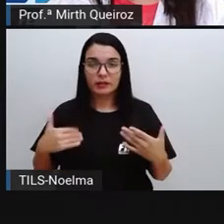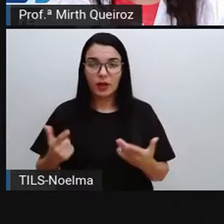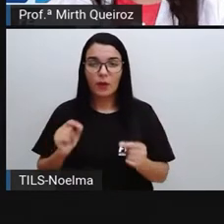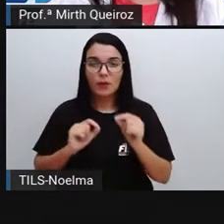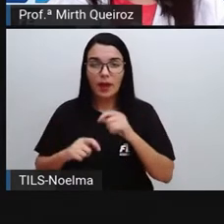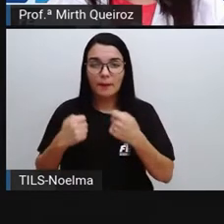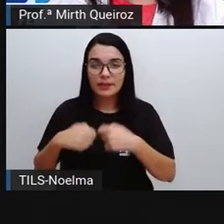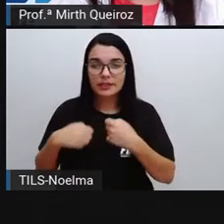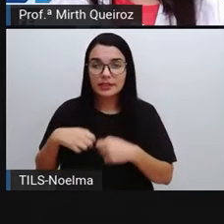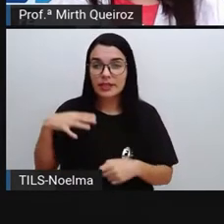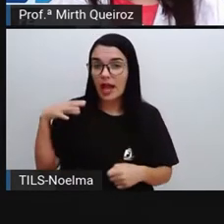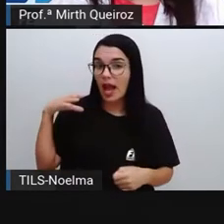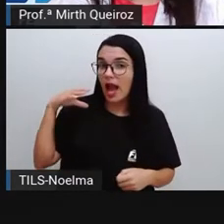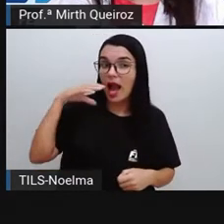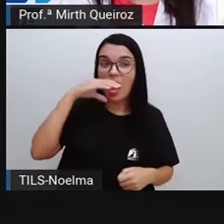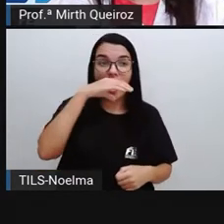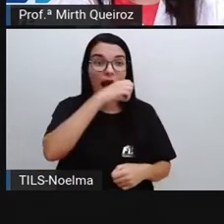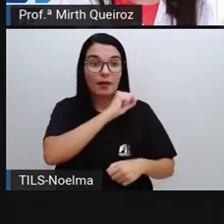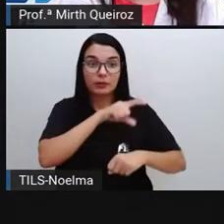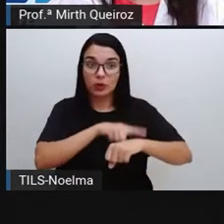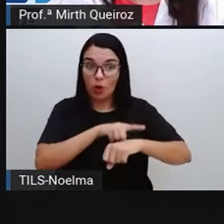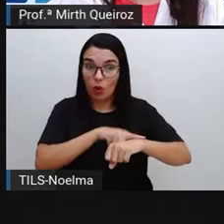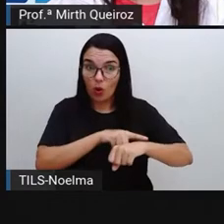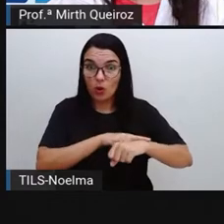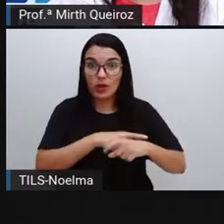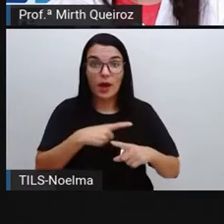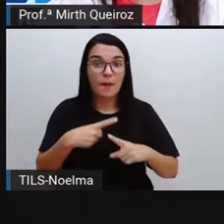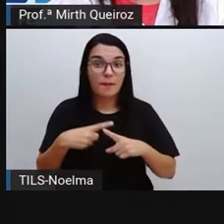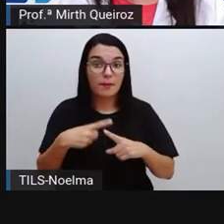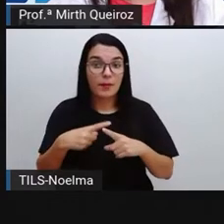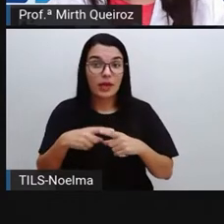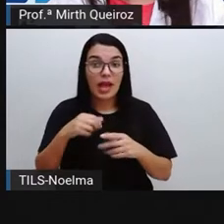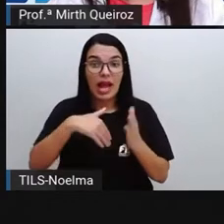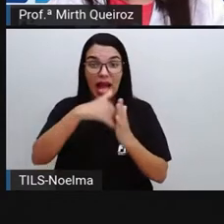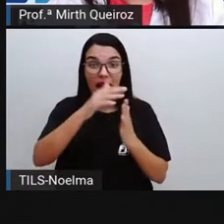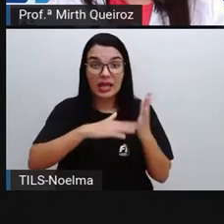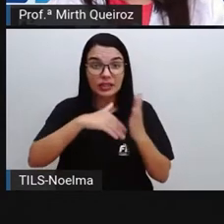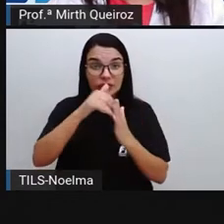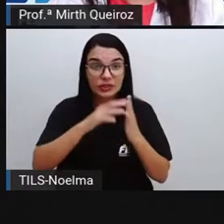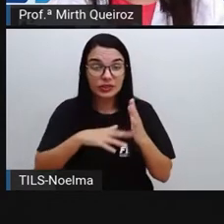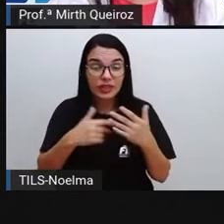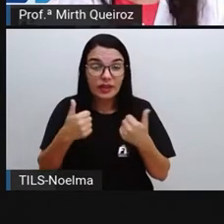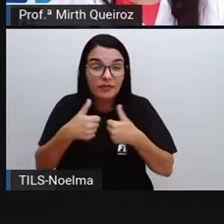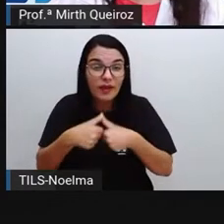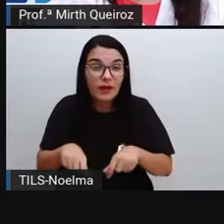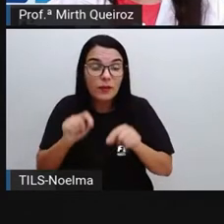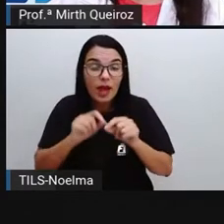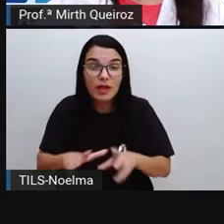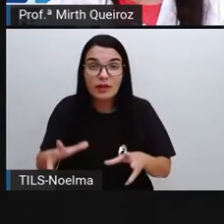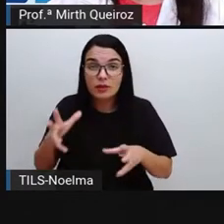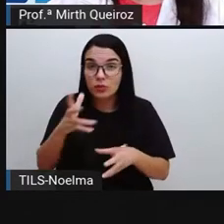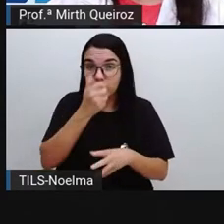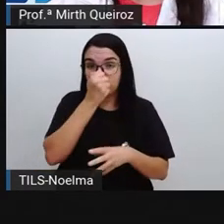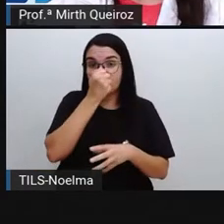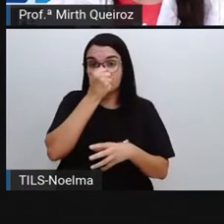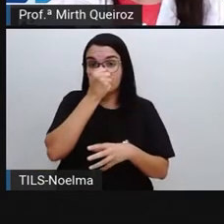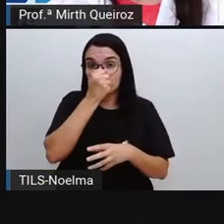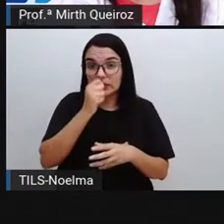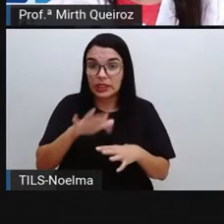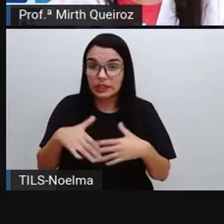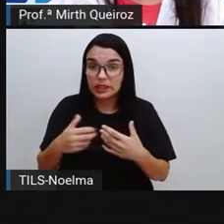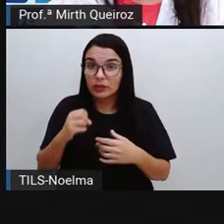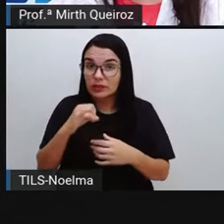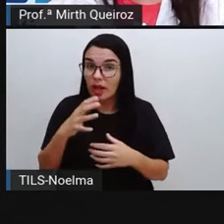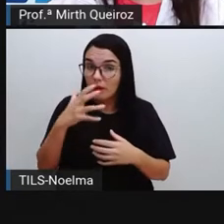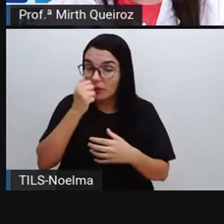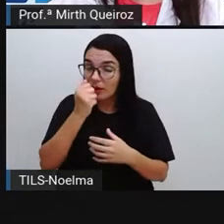ser feita, né? Neste caso, essa etapa tem que ser feita bem rapidamente, gente, porque a tinta ela não pode secar. Se secar a tinta, a